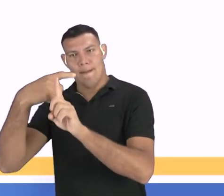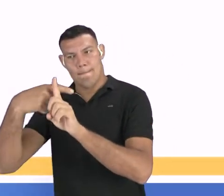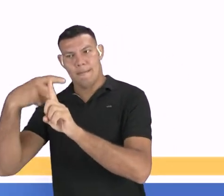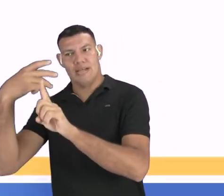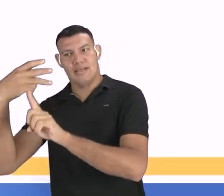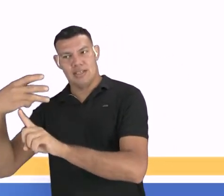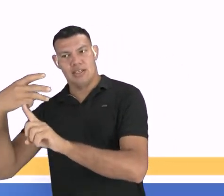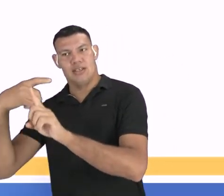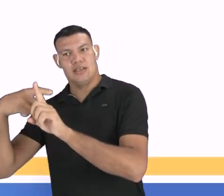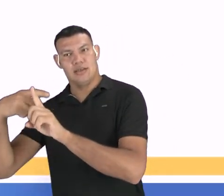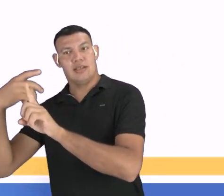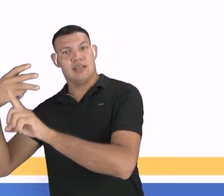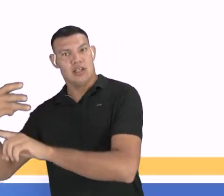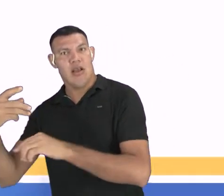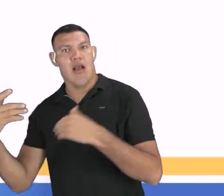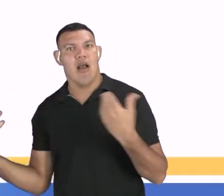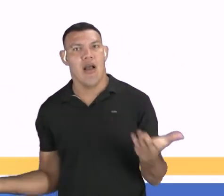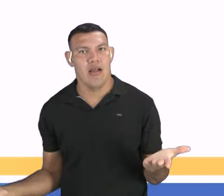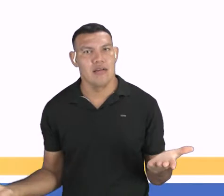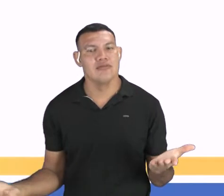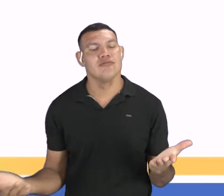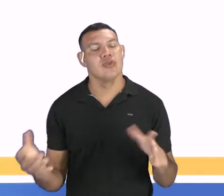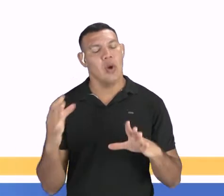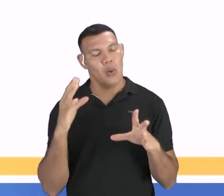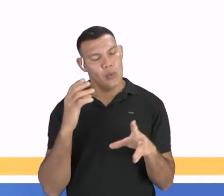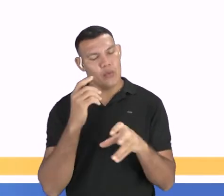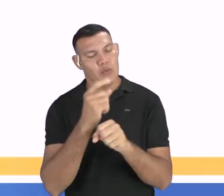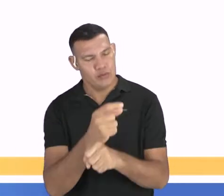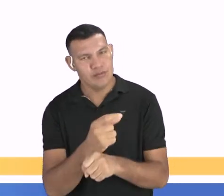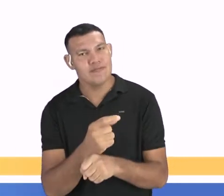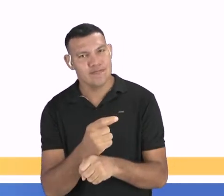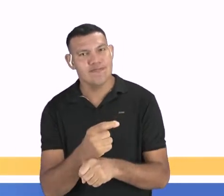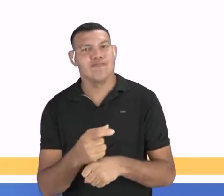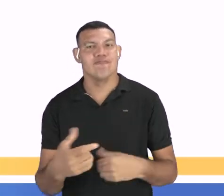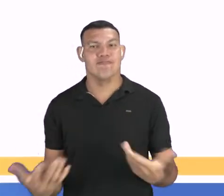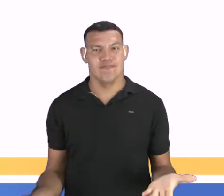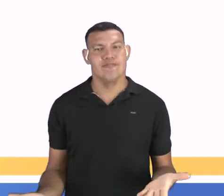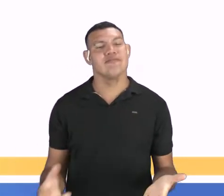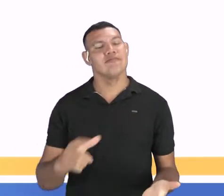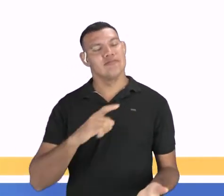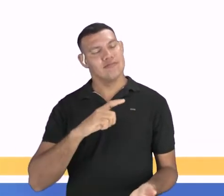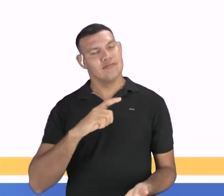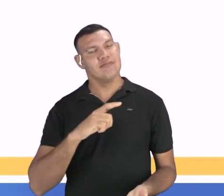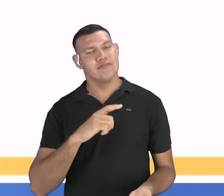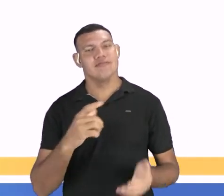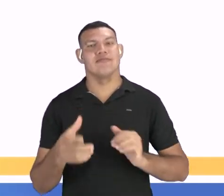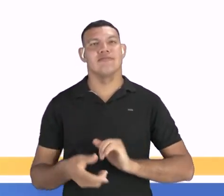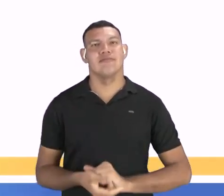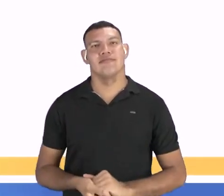número com o próprio número, obtemos ainda um outro múltiplo deste número.